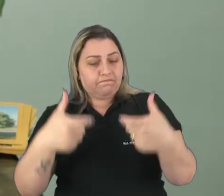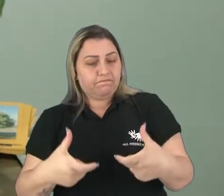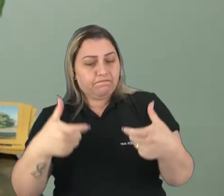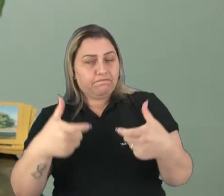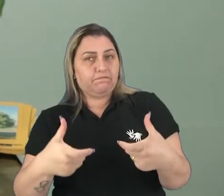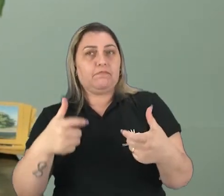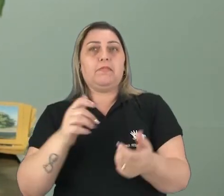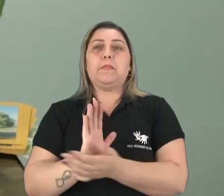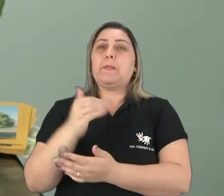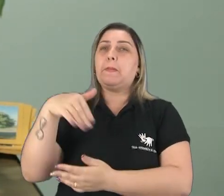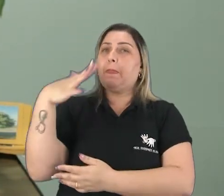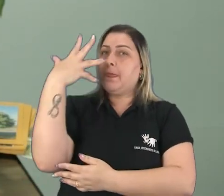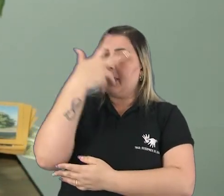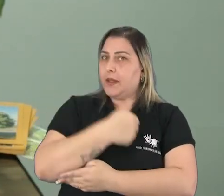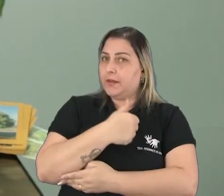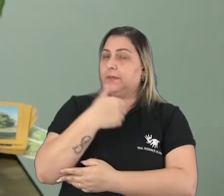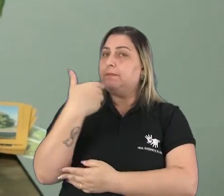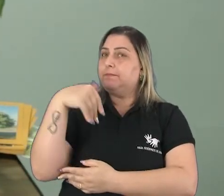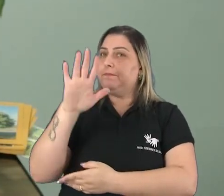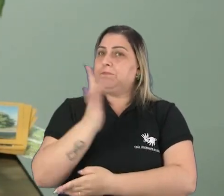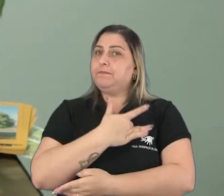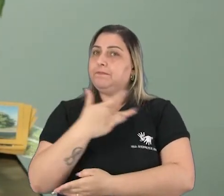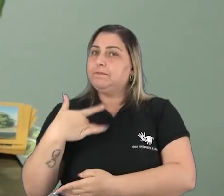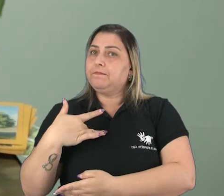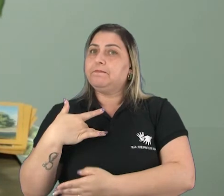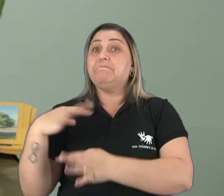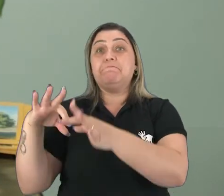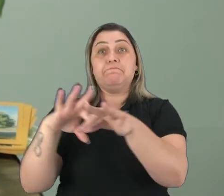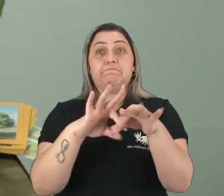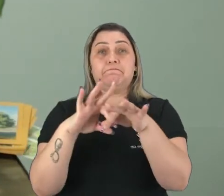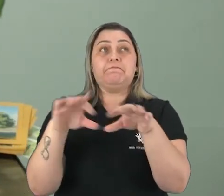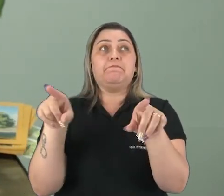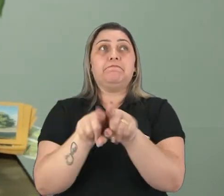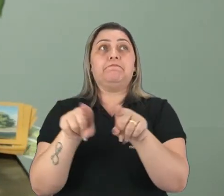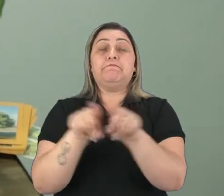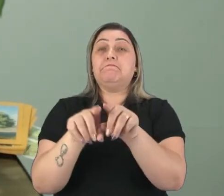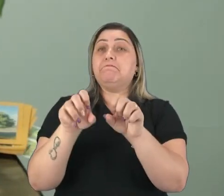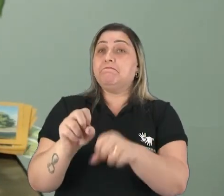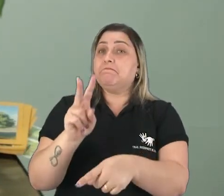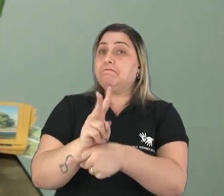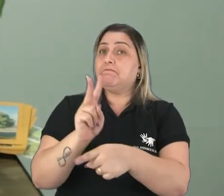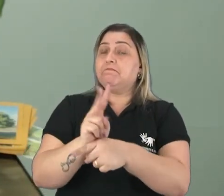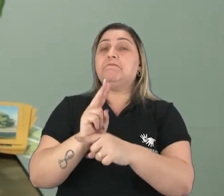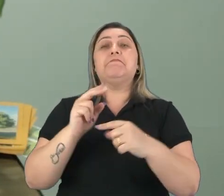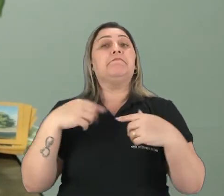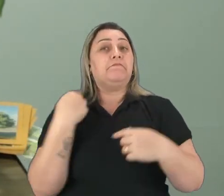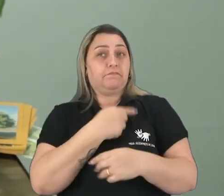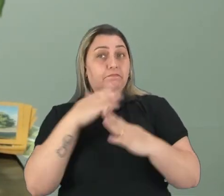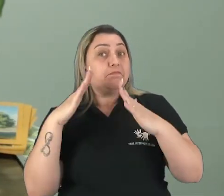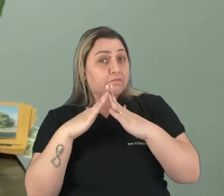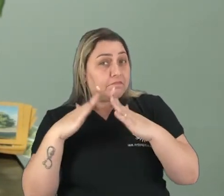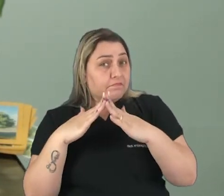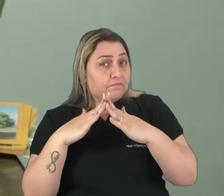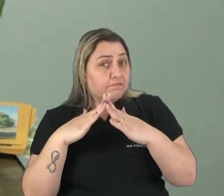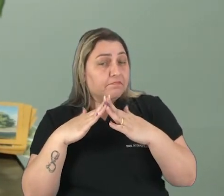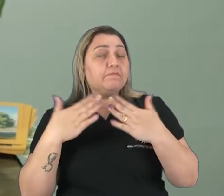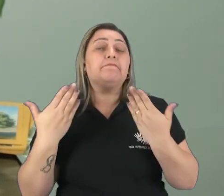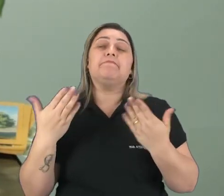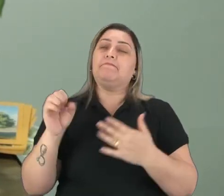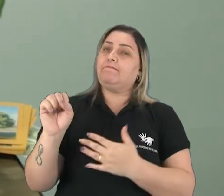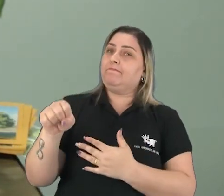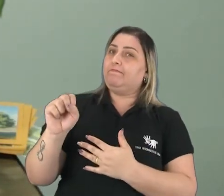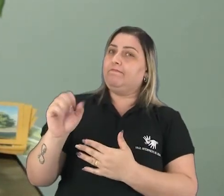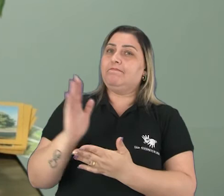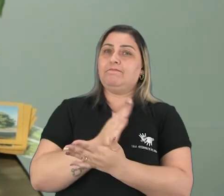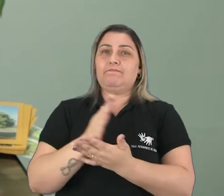deixar o ambiente mais bonito, mais saudável. Nós podemos cultivar essas plantas na nossa casa?